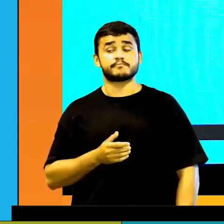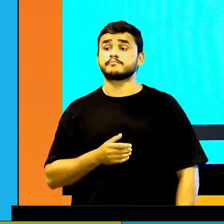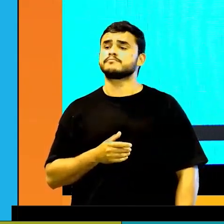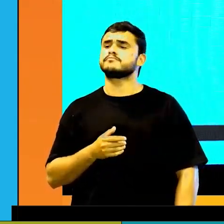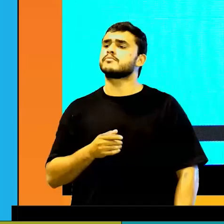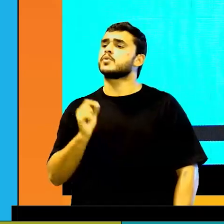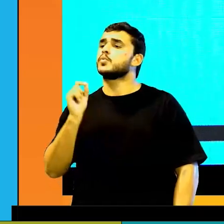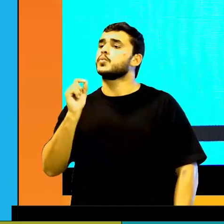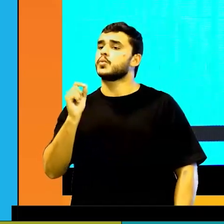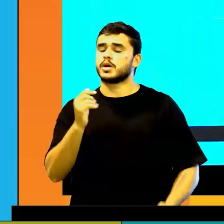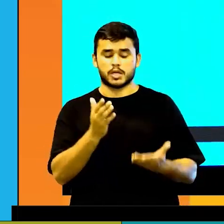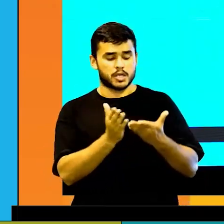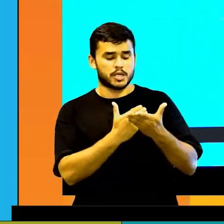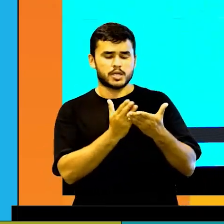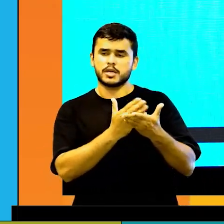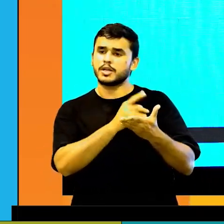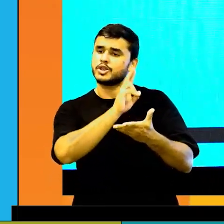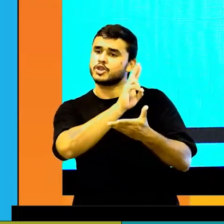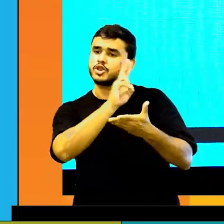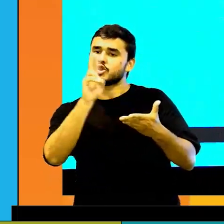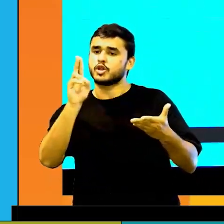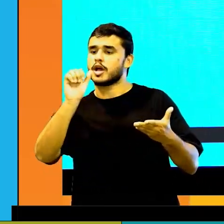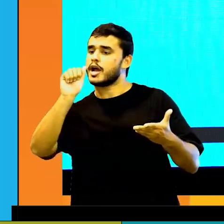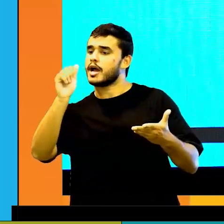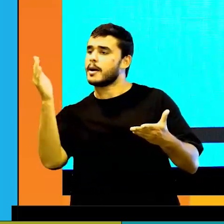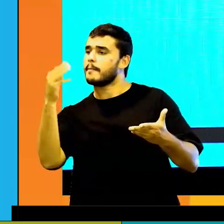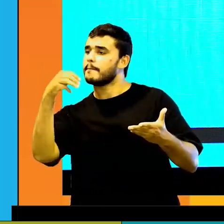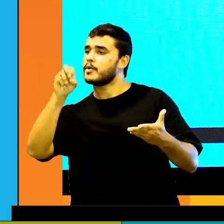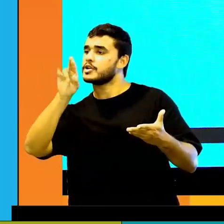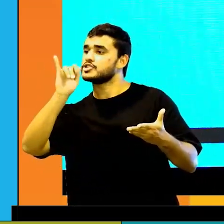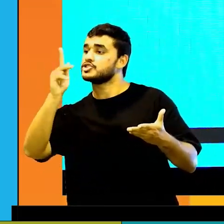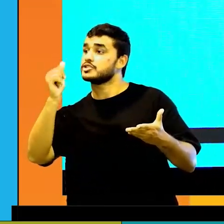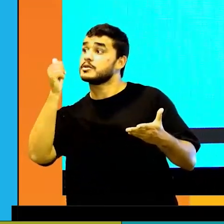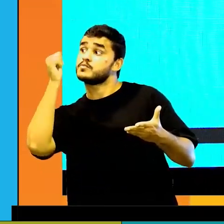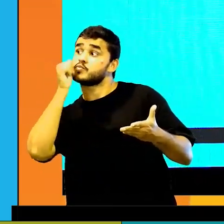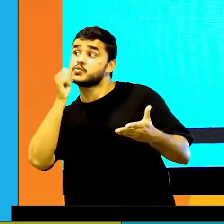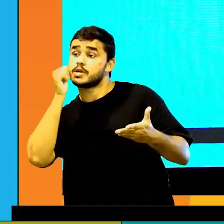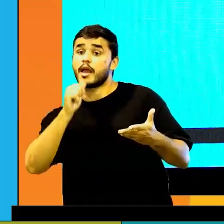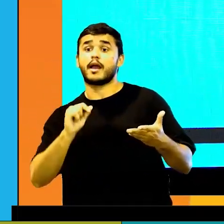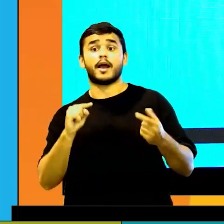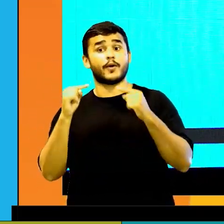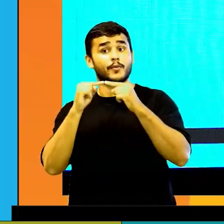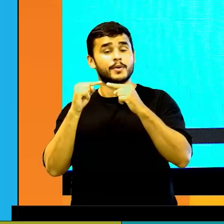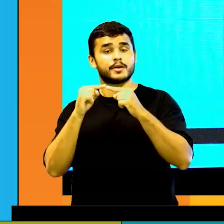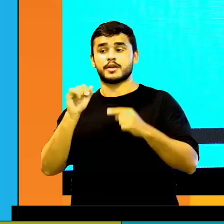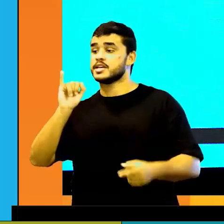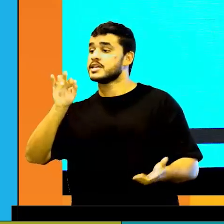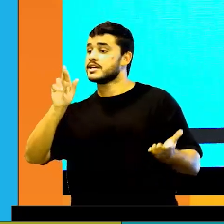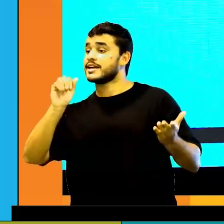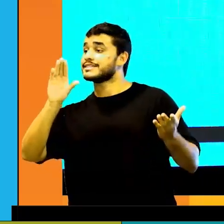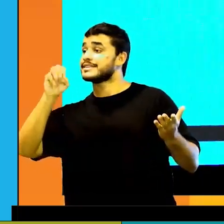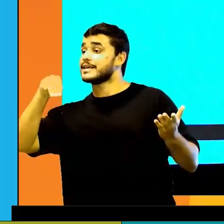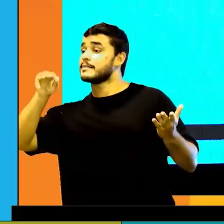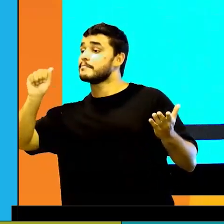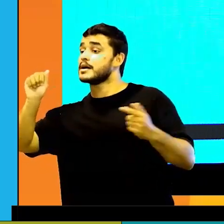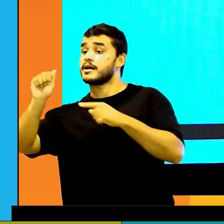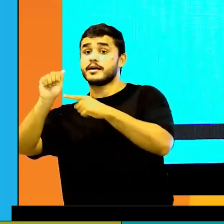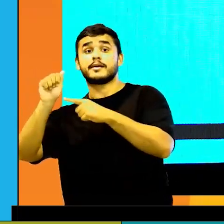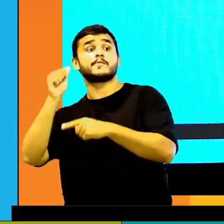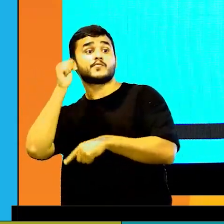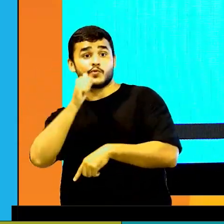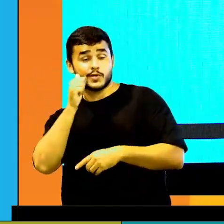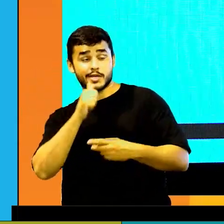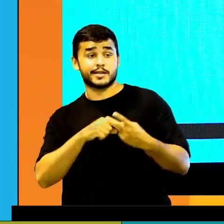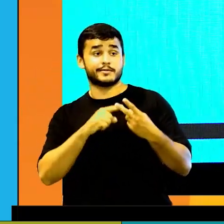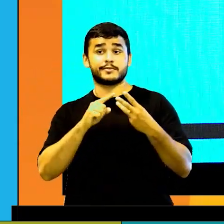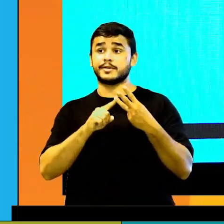de romances são femininos. A Moreninha, Iracema, né? Helena, de Machado de